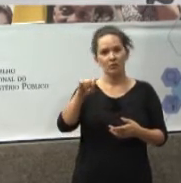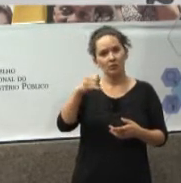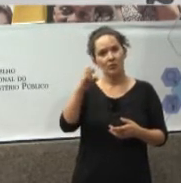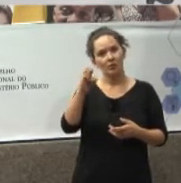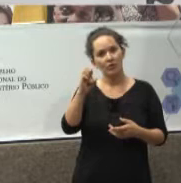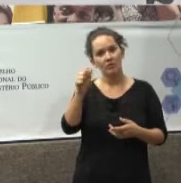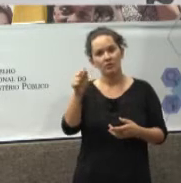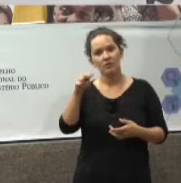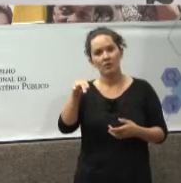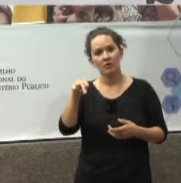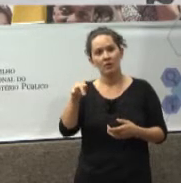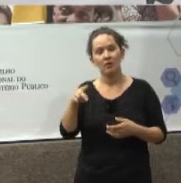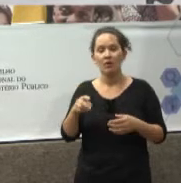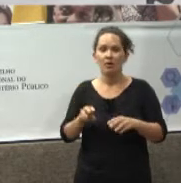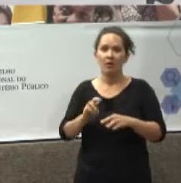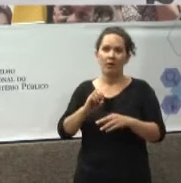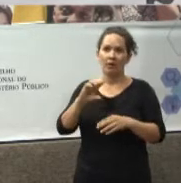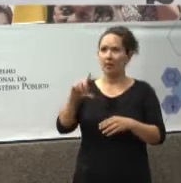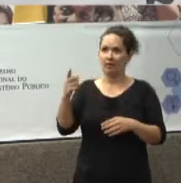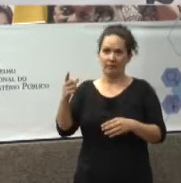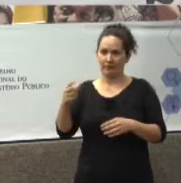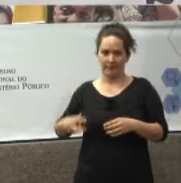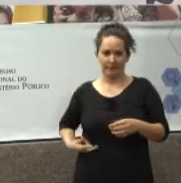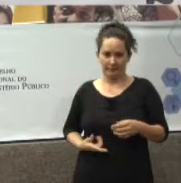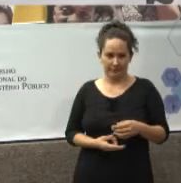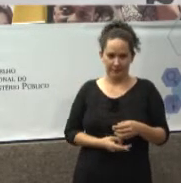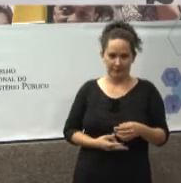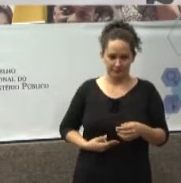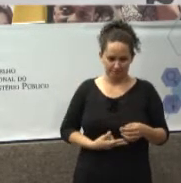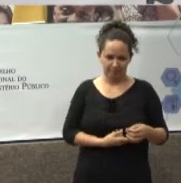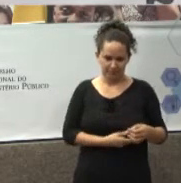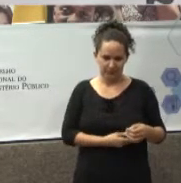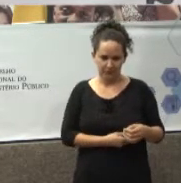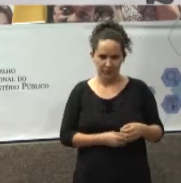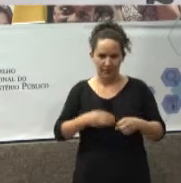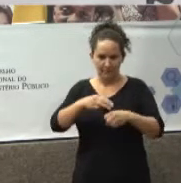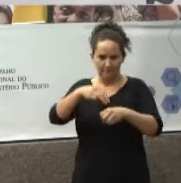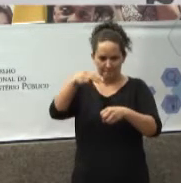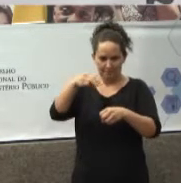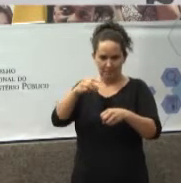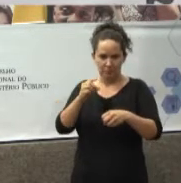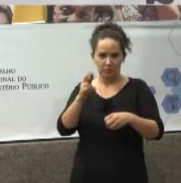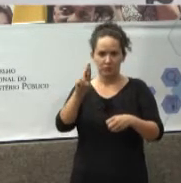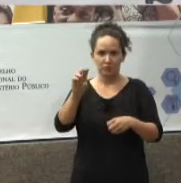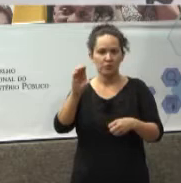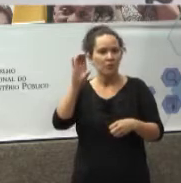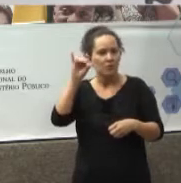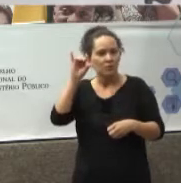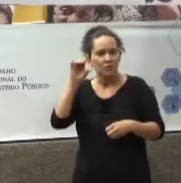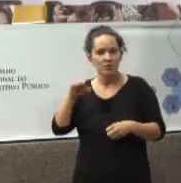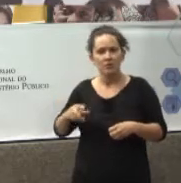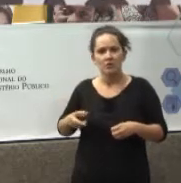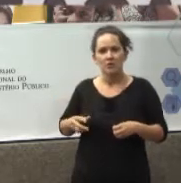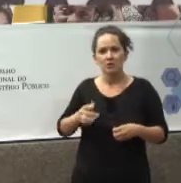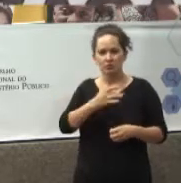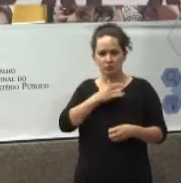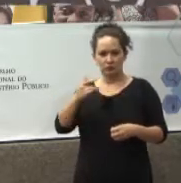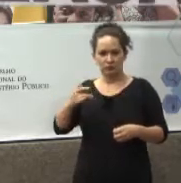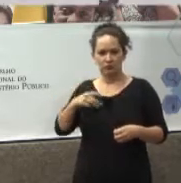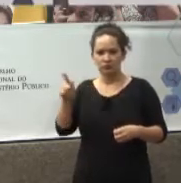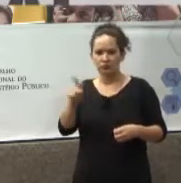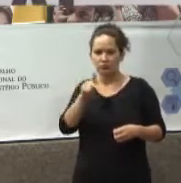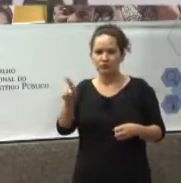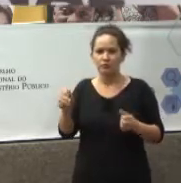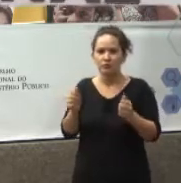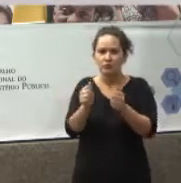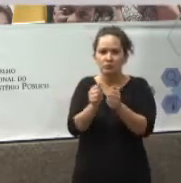é médico cirurgião toráxico mestre e doutor em ciências da saúde professor associado da